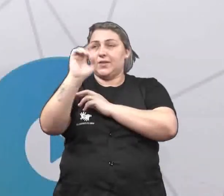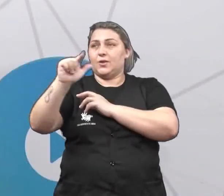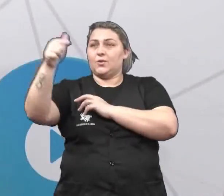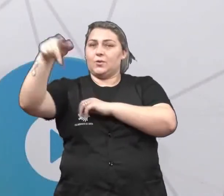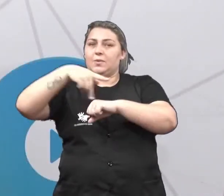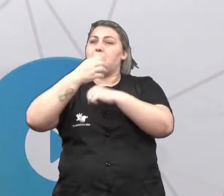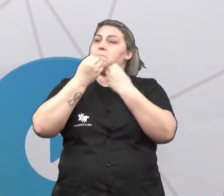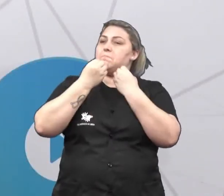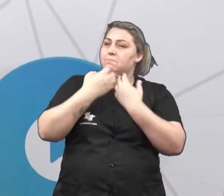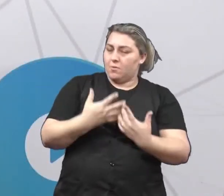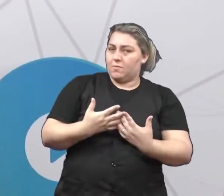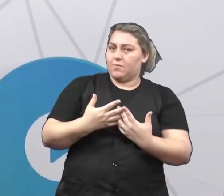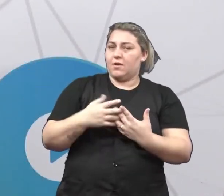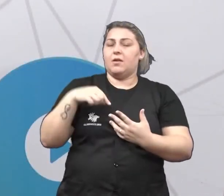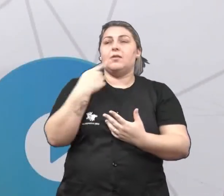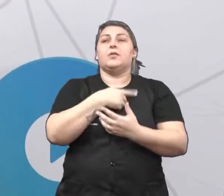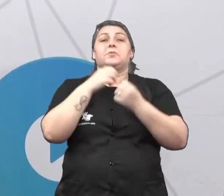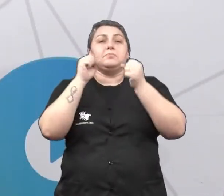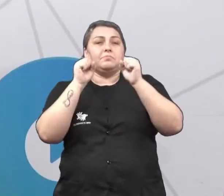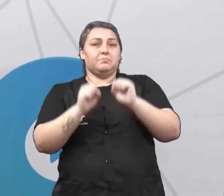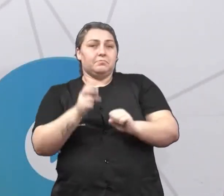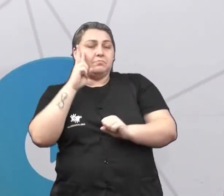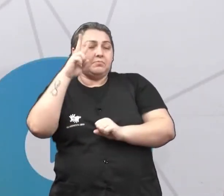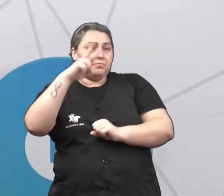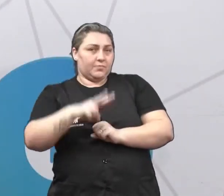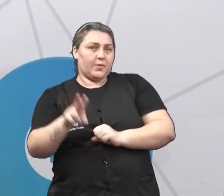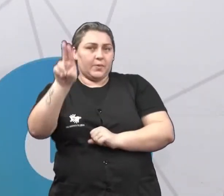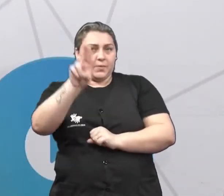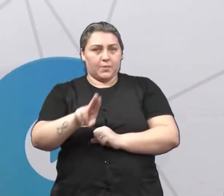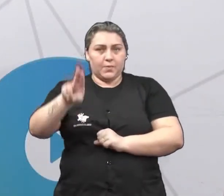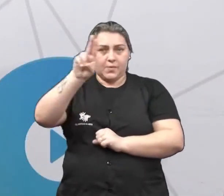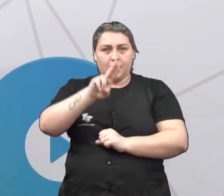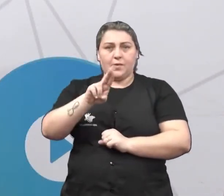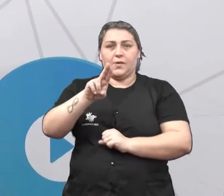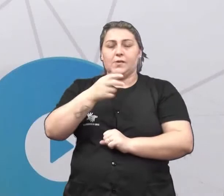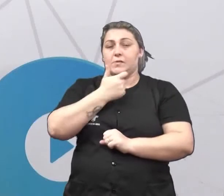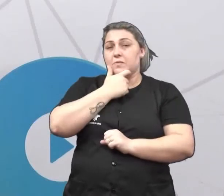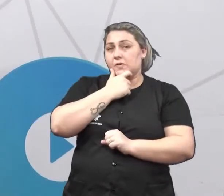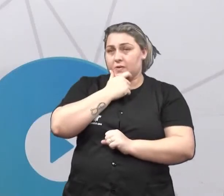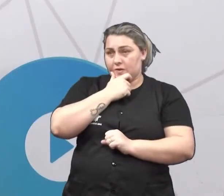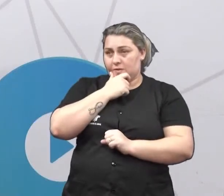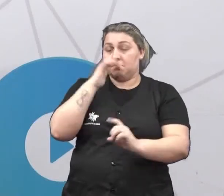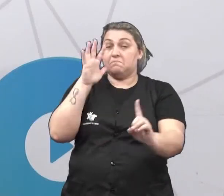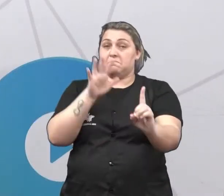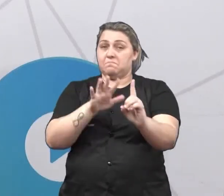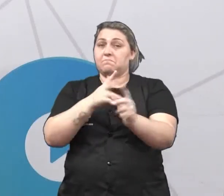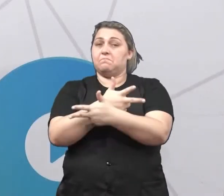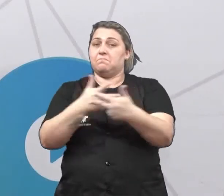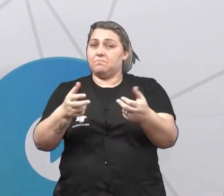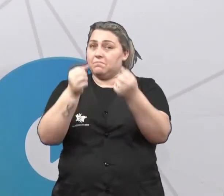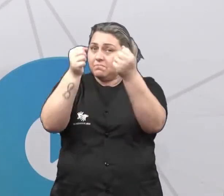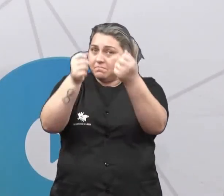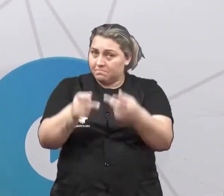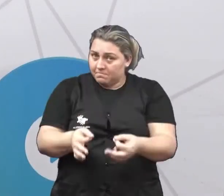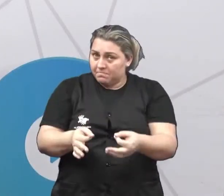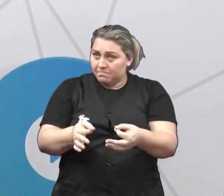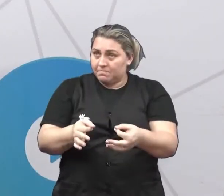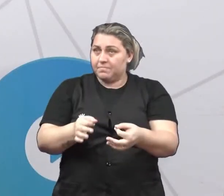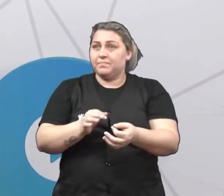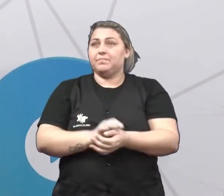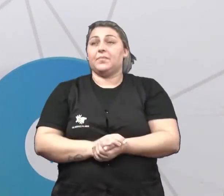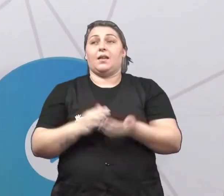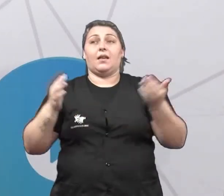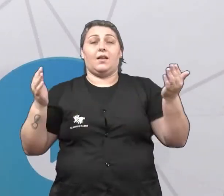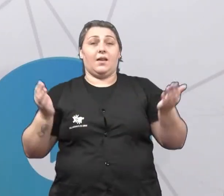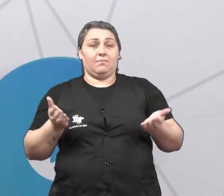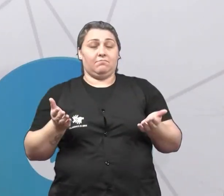Então a gente pode ver que eles usam a língua inglesa para essa persuasão de produto, certo?